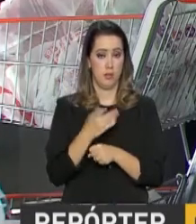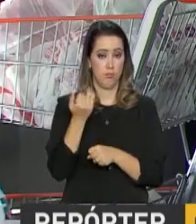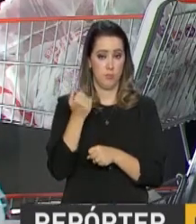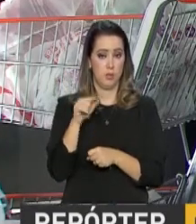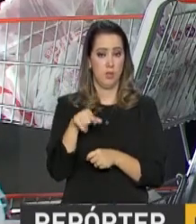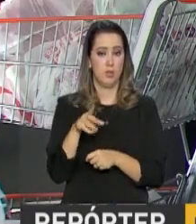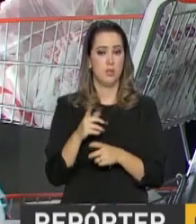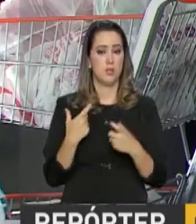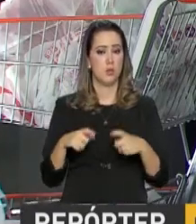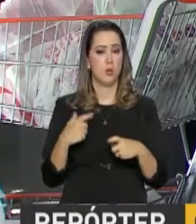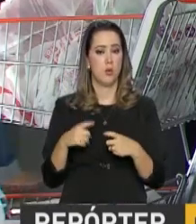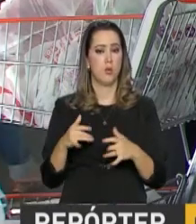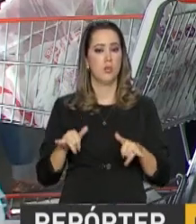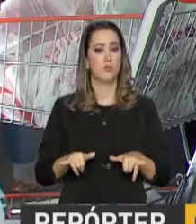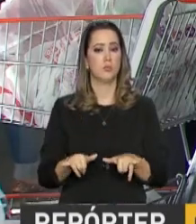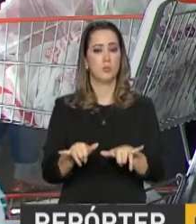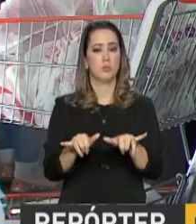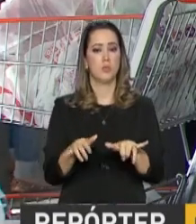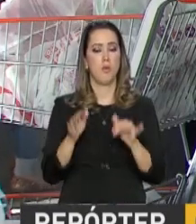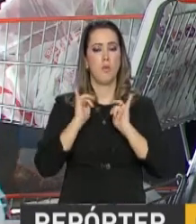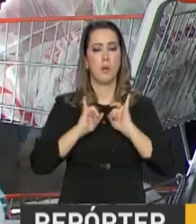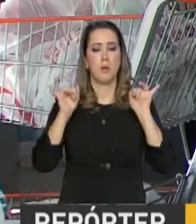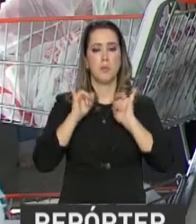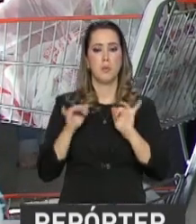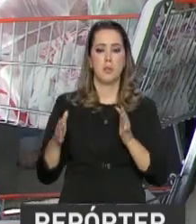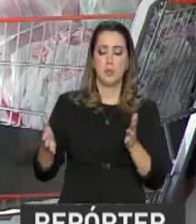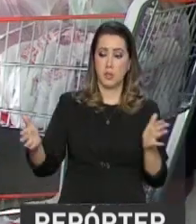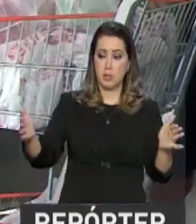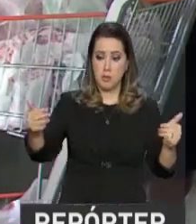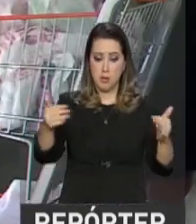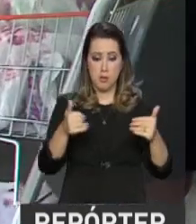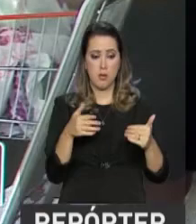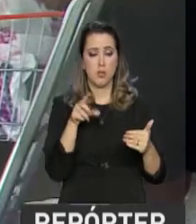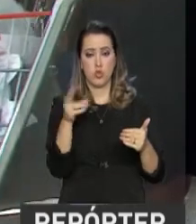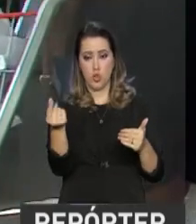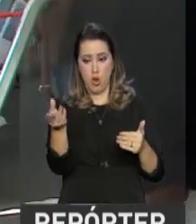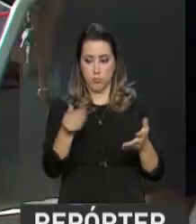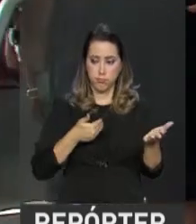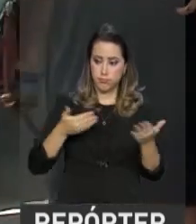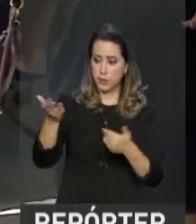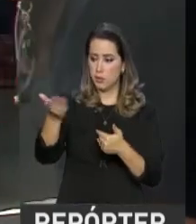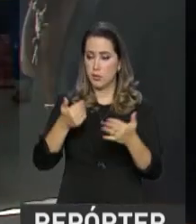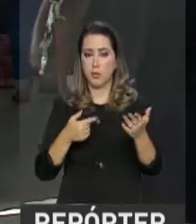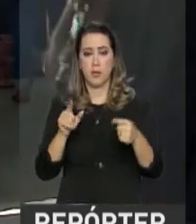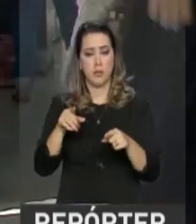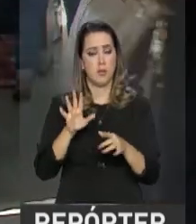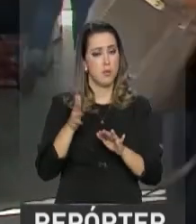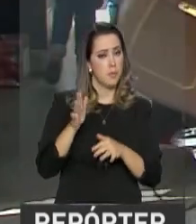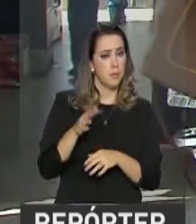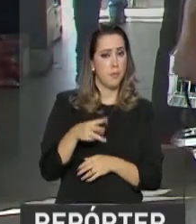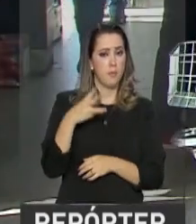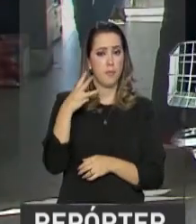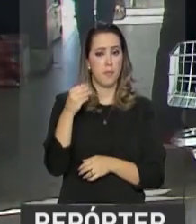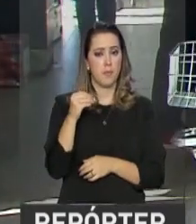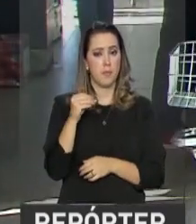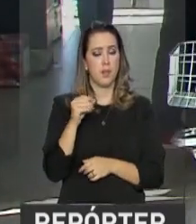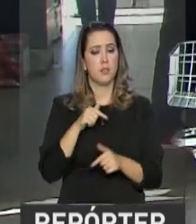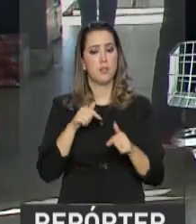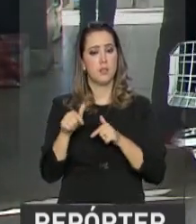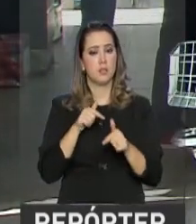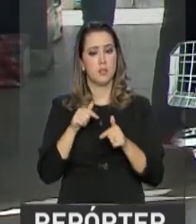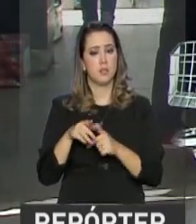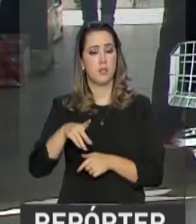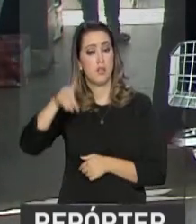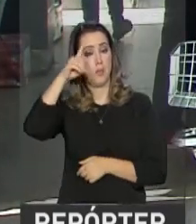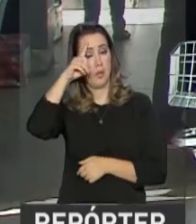Distrito Federal realiza uma campanha que incentiva a circulação de moedas. Com isso, são aproximadamente 30 operações de troca